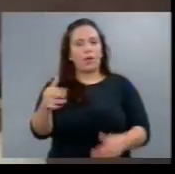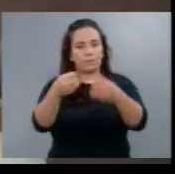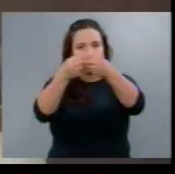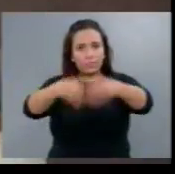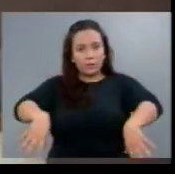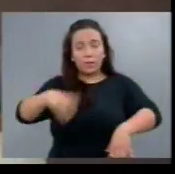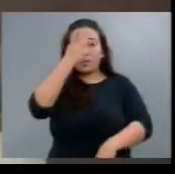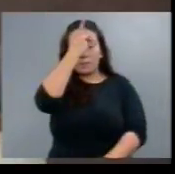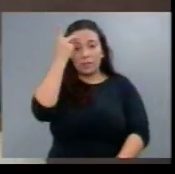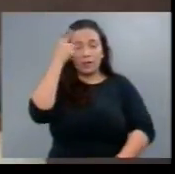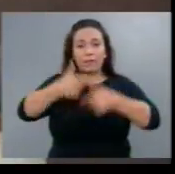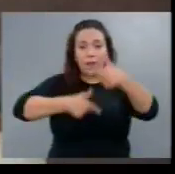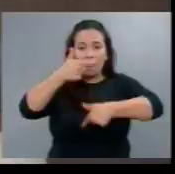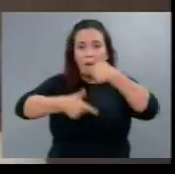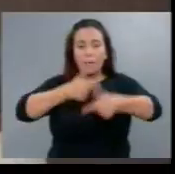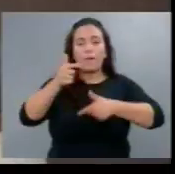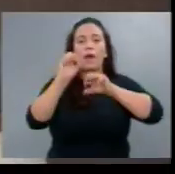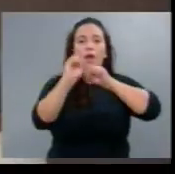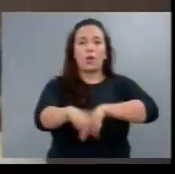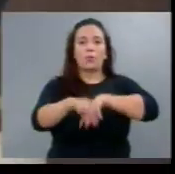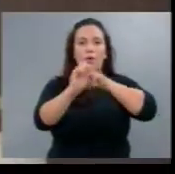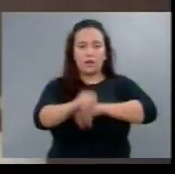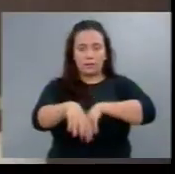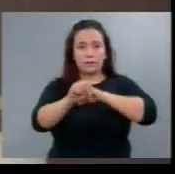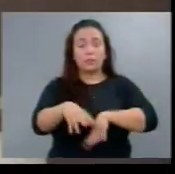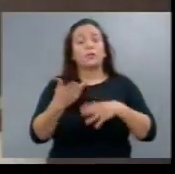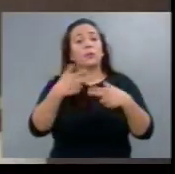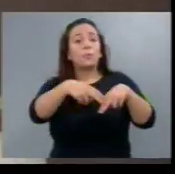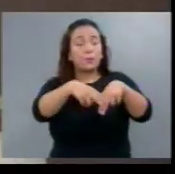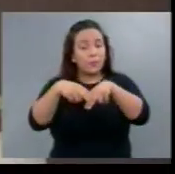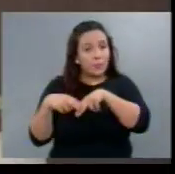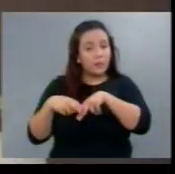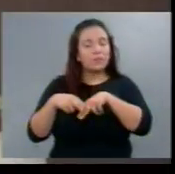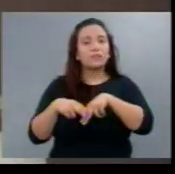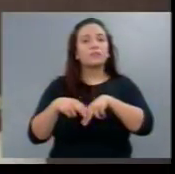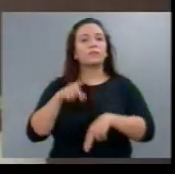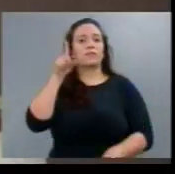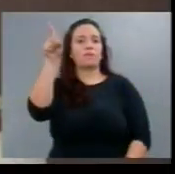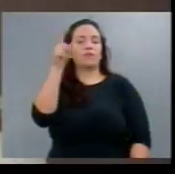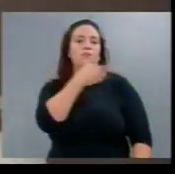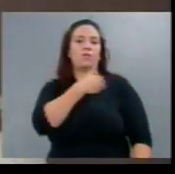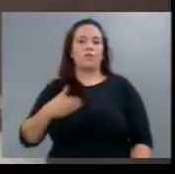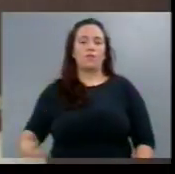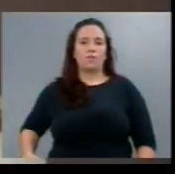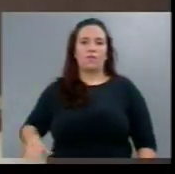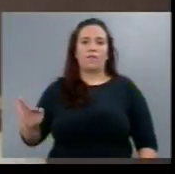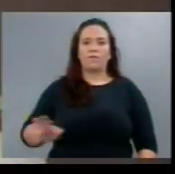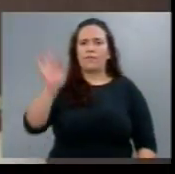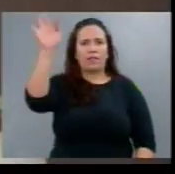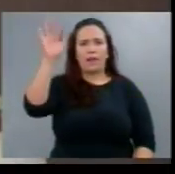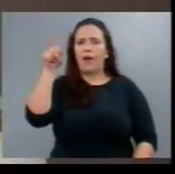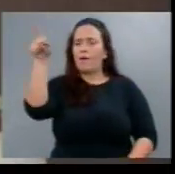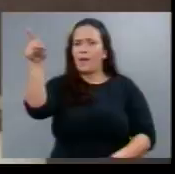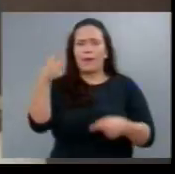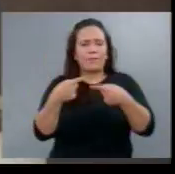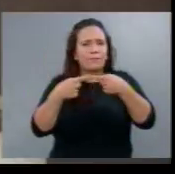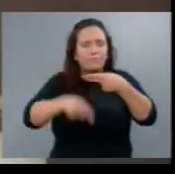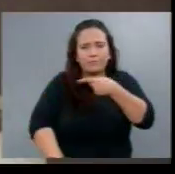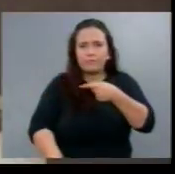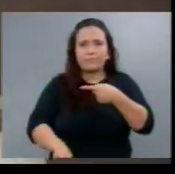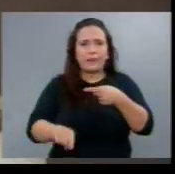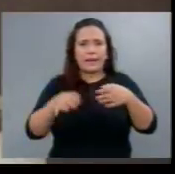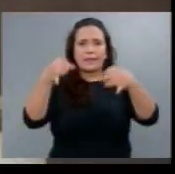apenar trabalhadores em educação. É por isto que este governo, ele é ilegítimo.